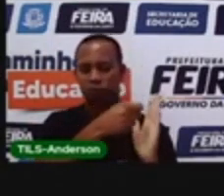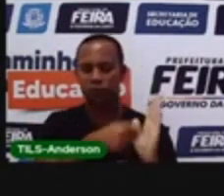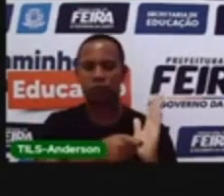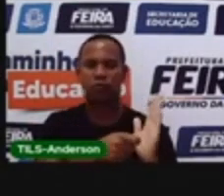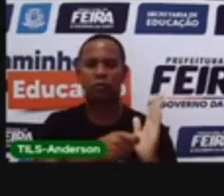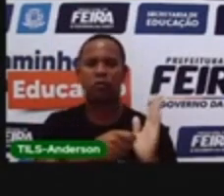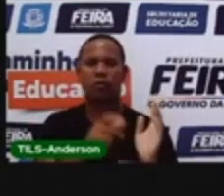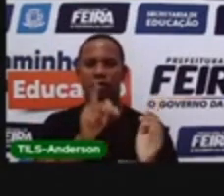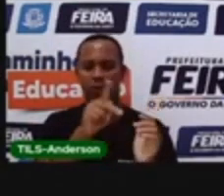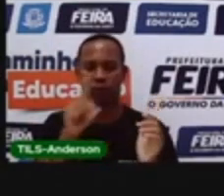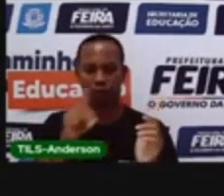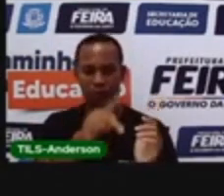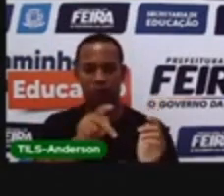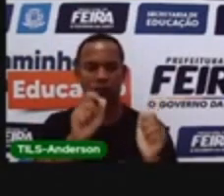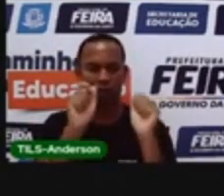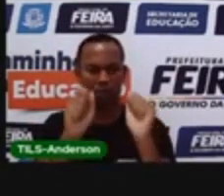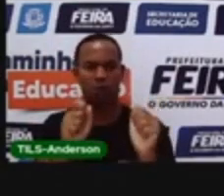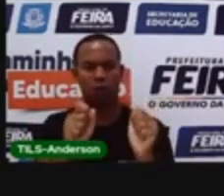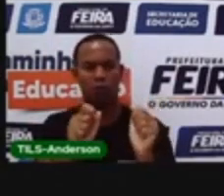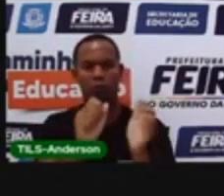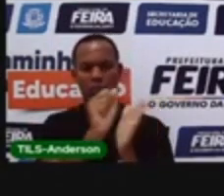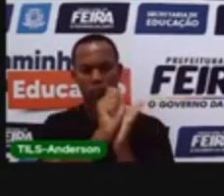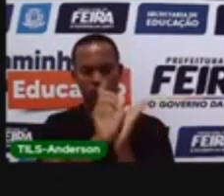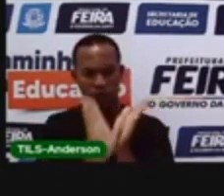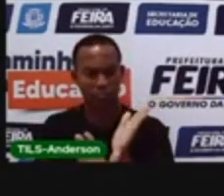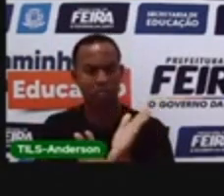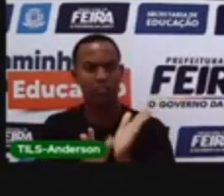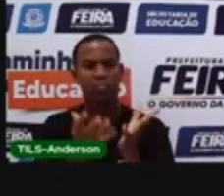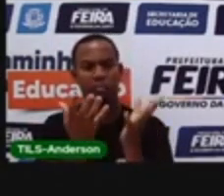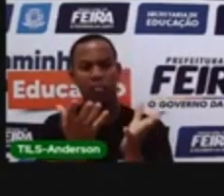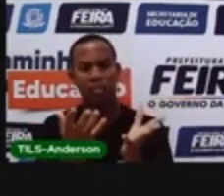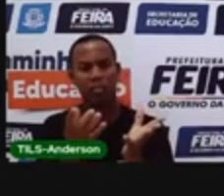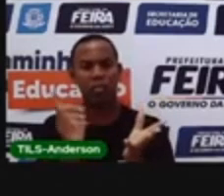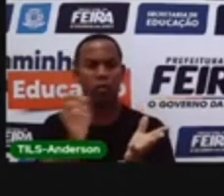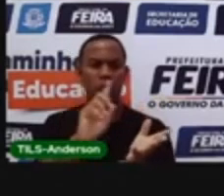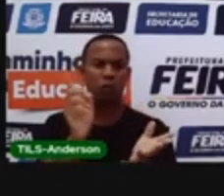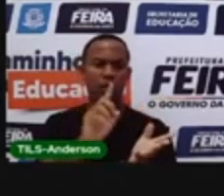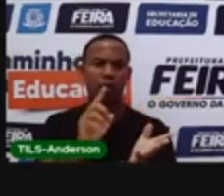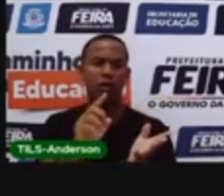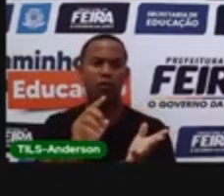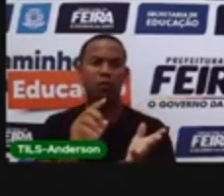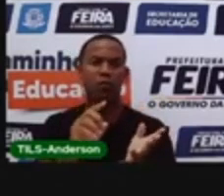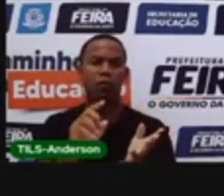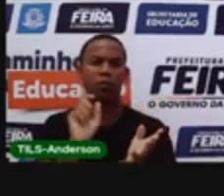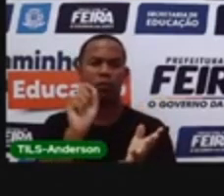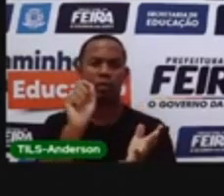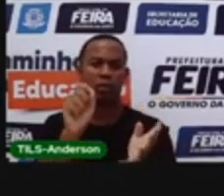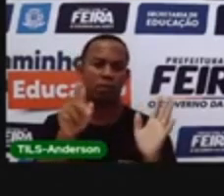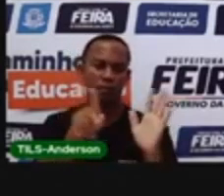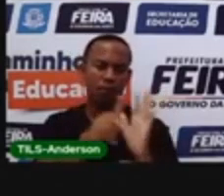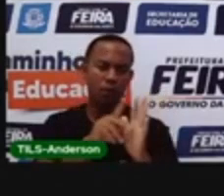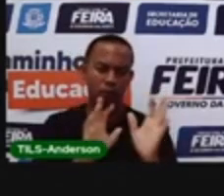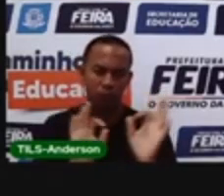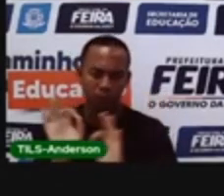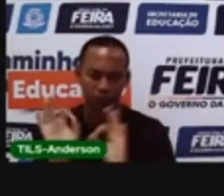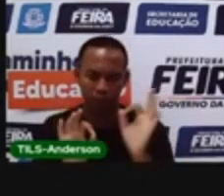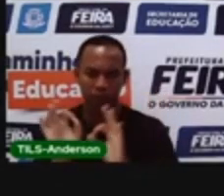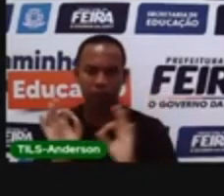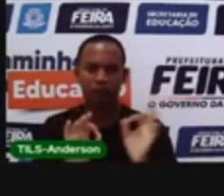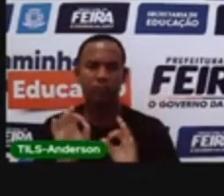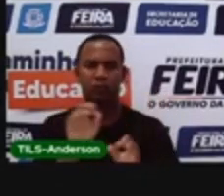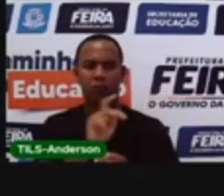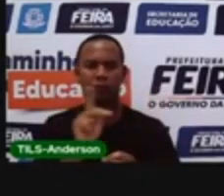pode realizar essa atividade ou não com vocês, depende do que do planejamento dela para vocês,